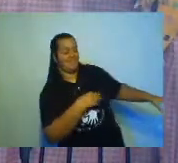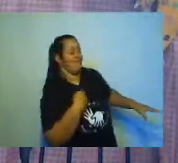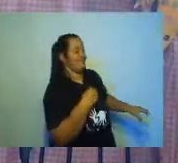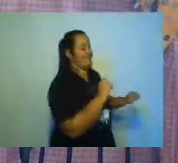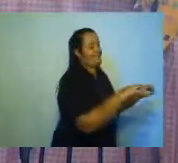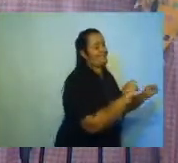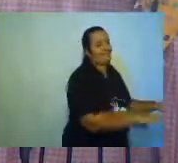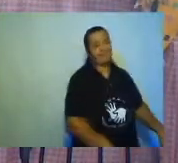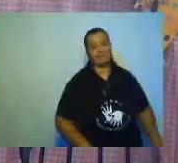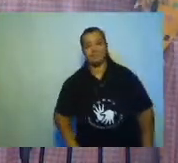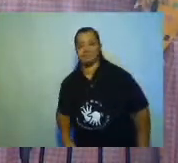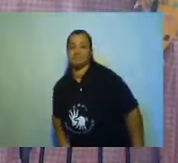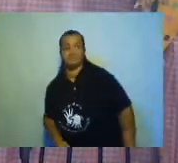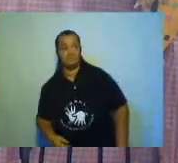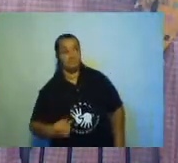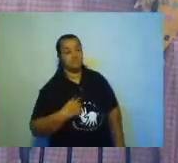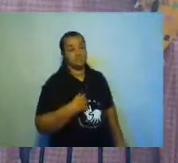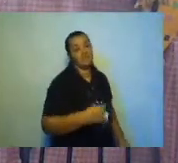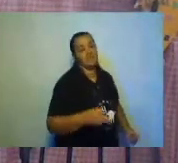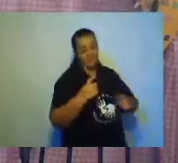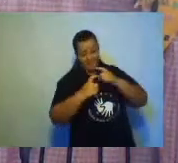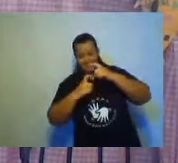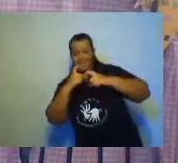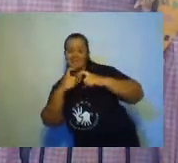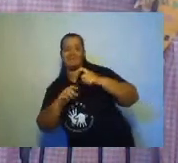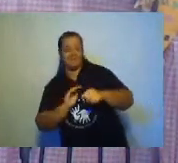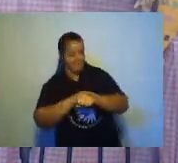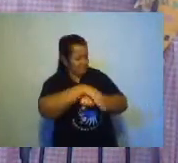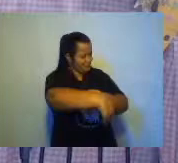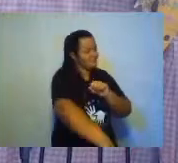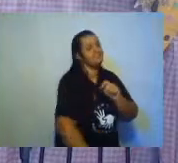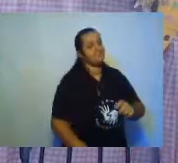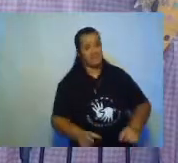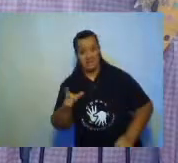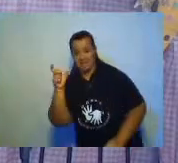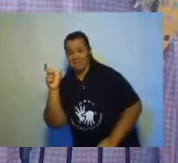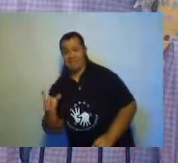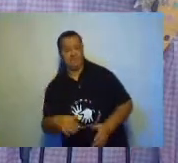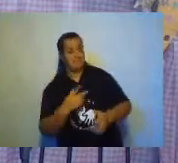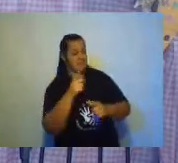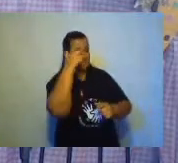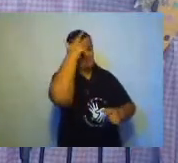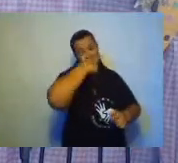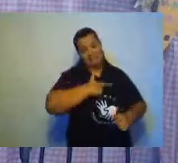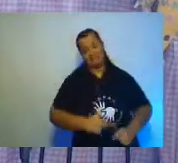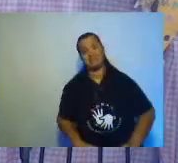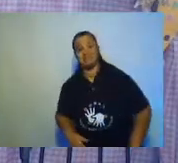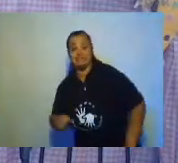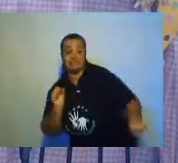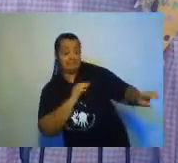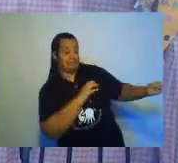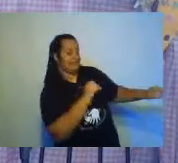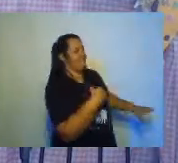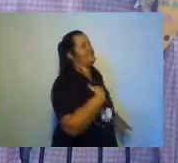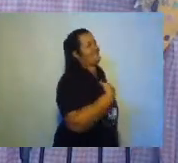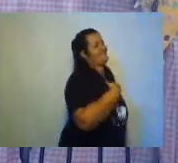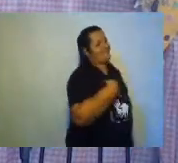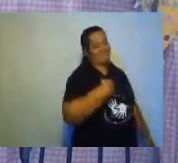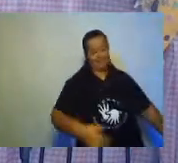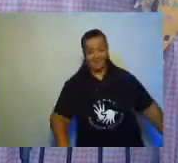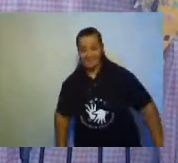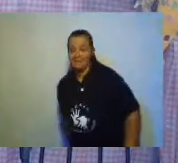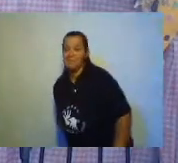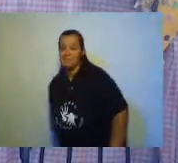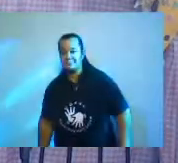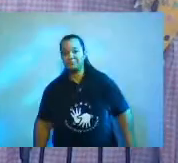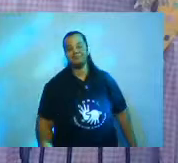eu, quem ensinou fui eu. Se ele faz a noite inteira, pede pra falar besteira. Quem ensinou fui eu, quem